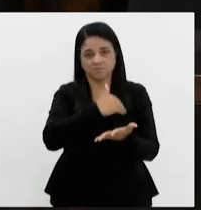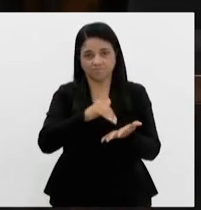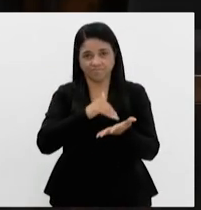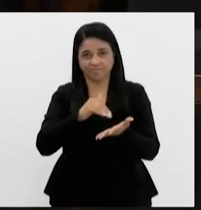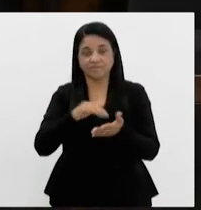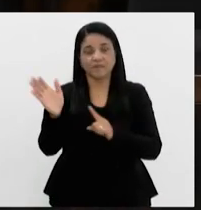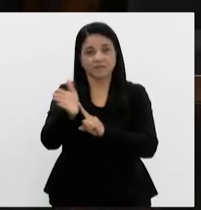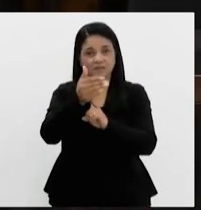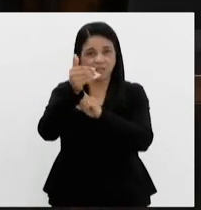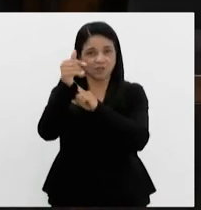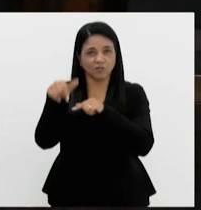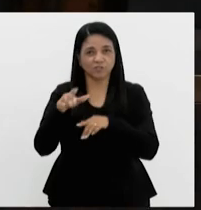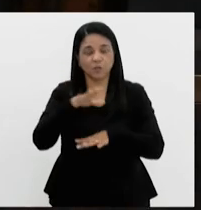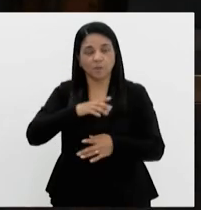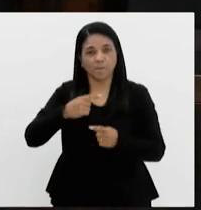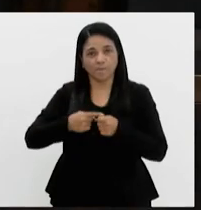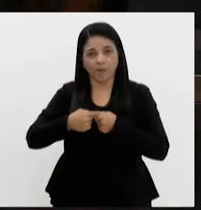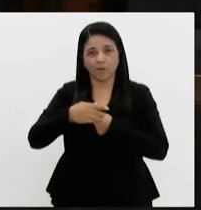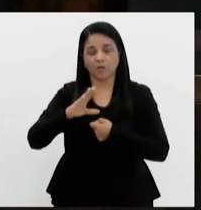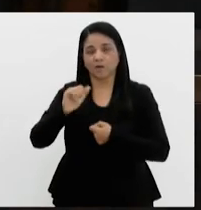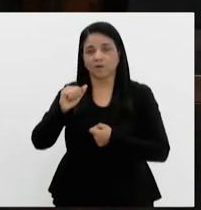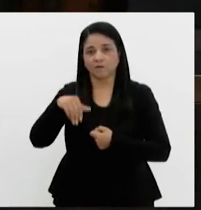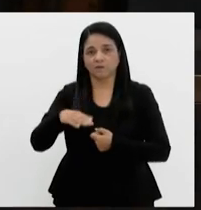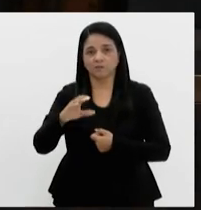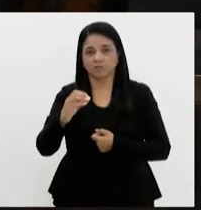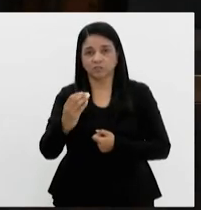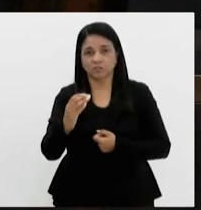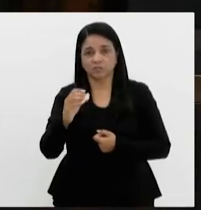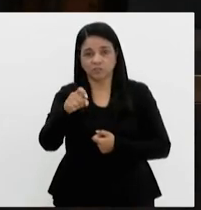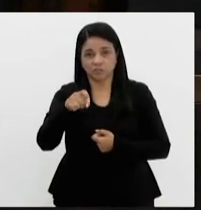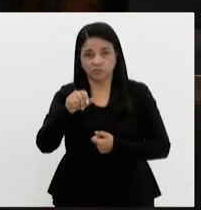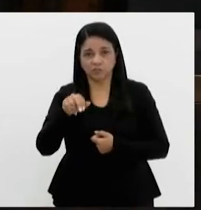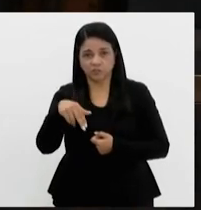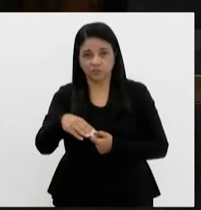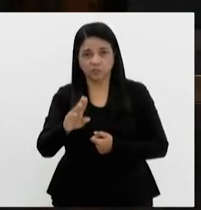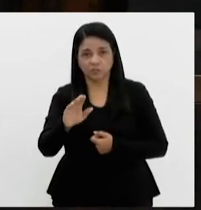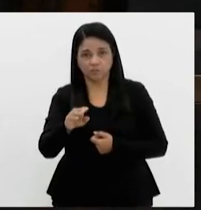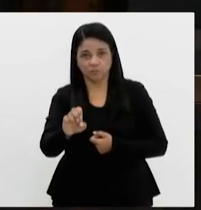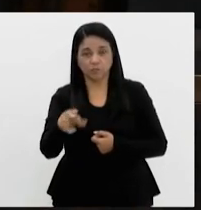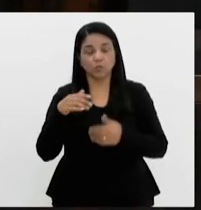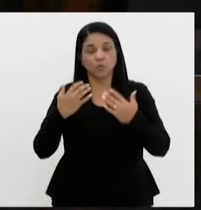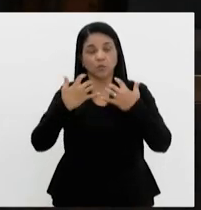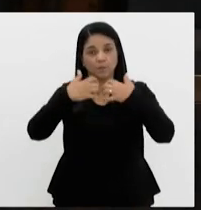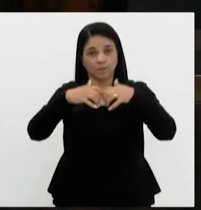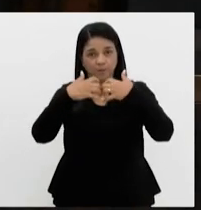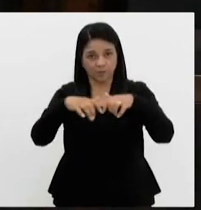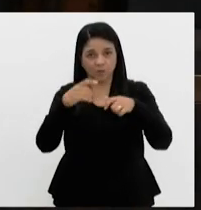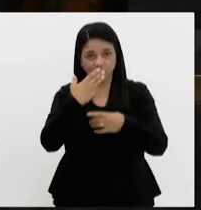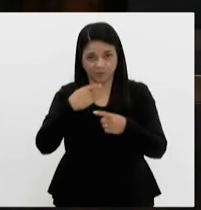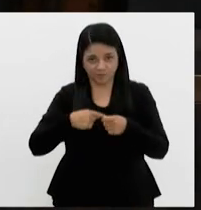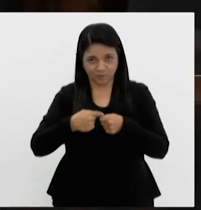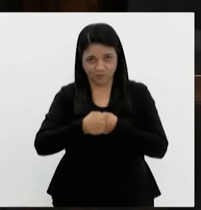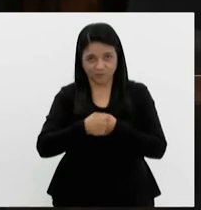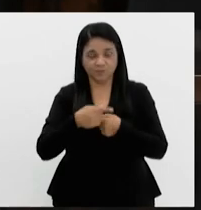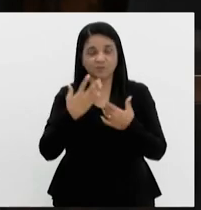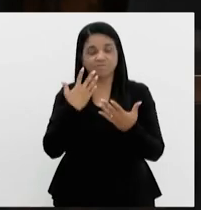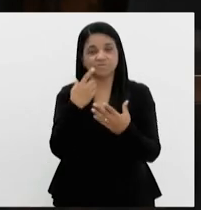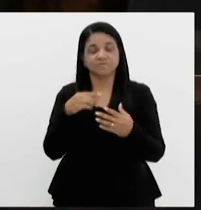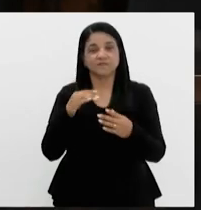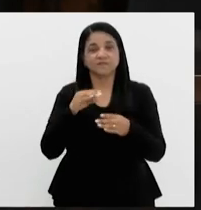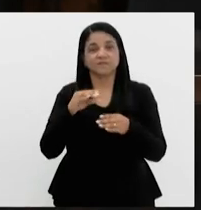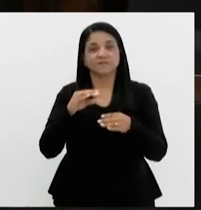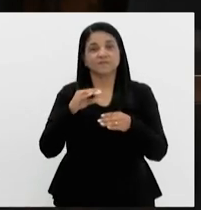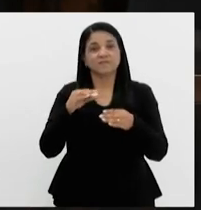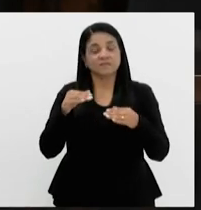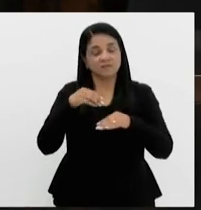no bairro do Caxambu, no município de Petrópolis. Parecer da comissão de indicação legislativa favorável. Relator,